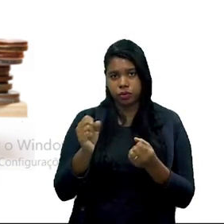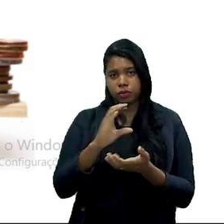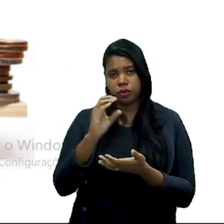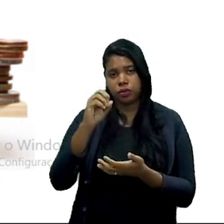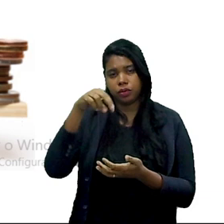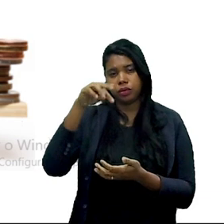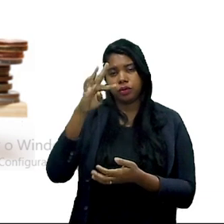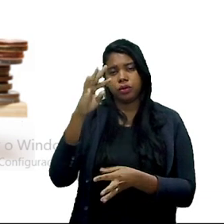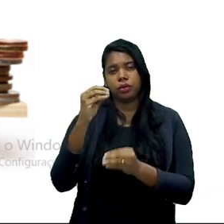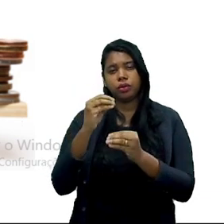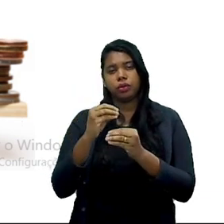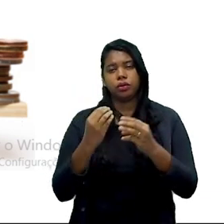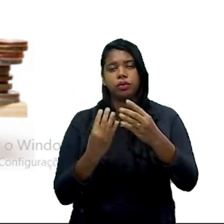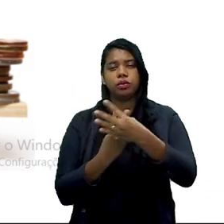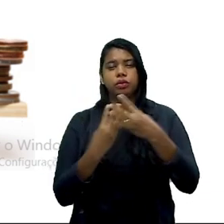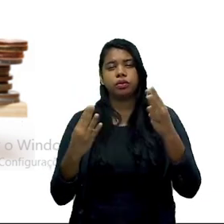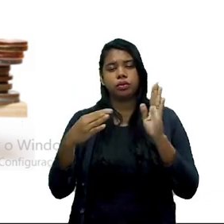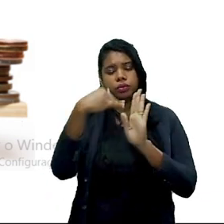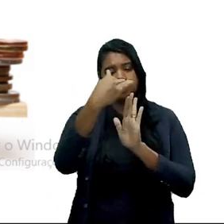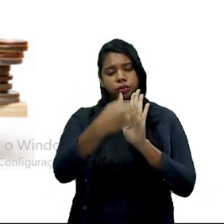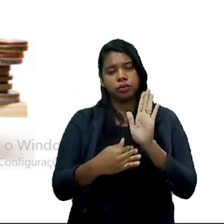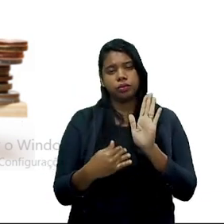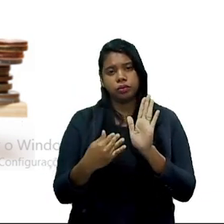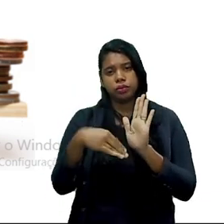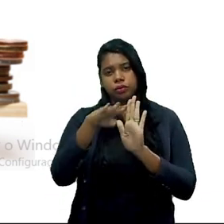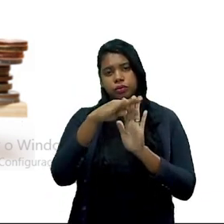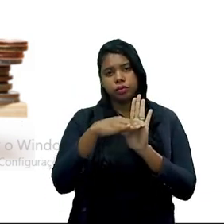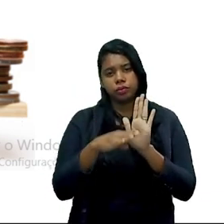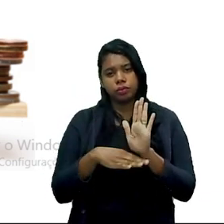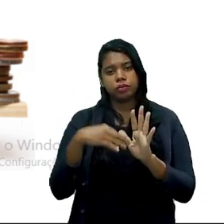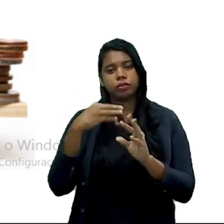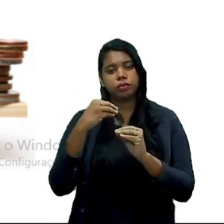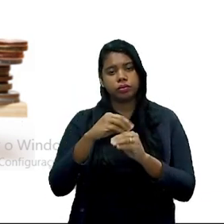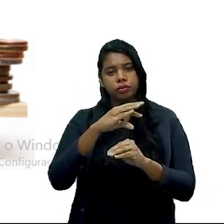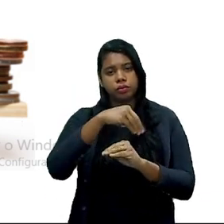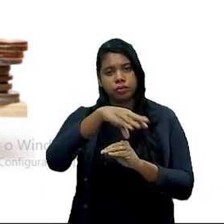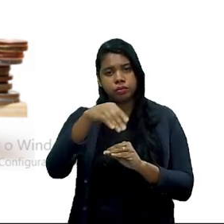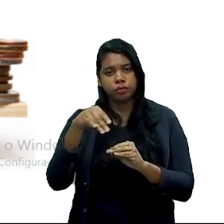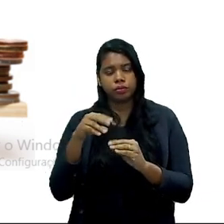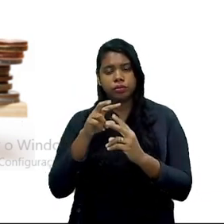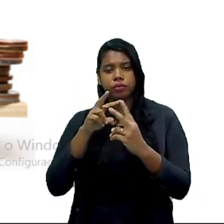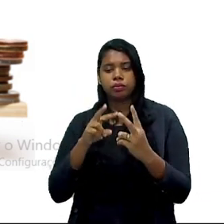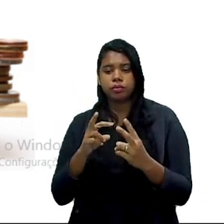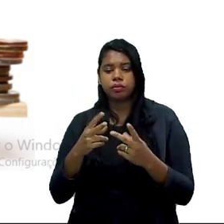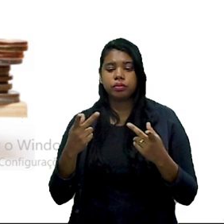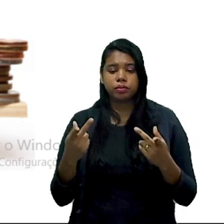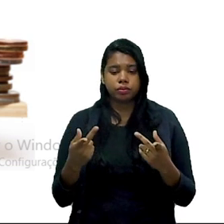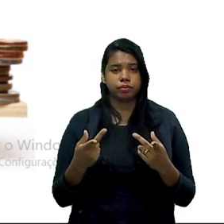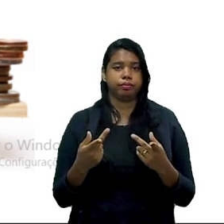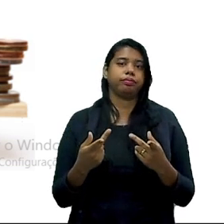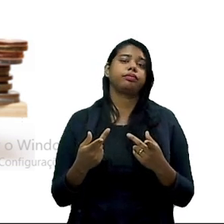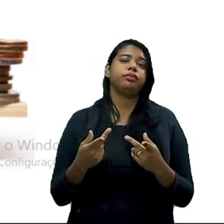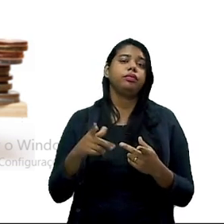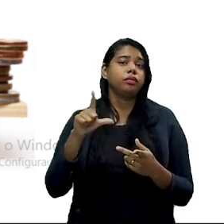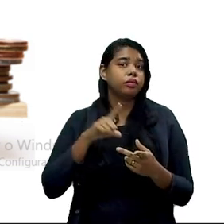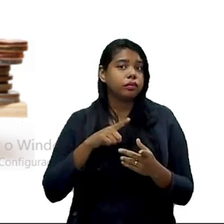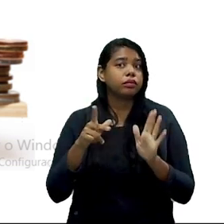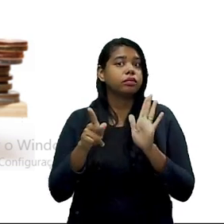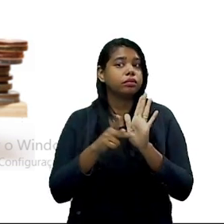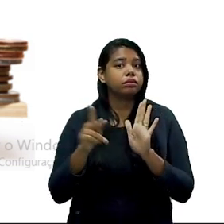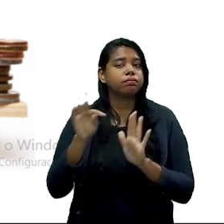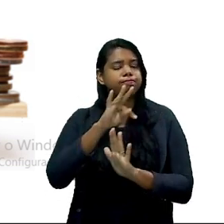Existem plataformas que possibilitam um conjunto de ferramentas onde o próprio empresário ele tem todo